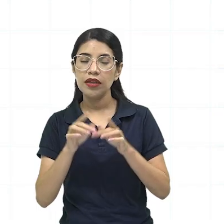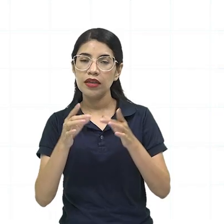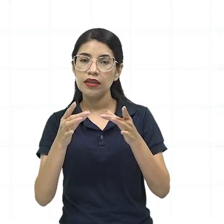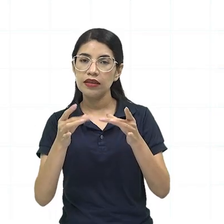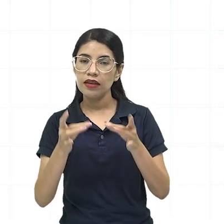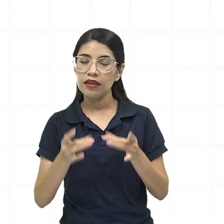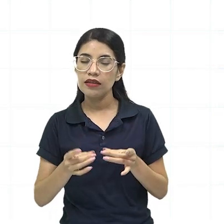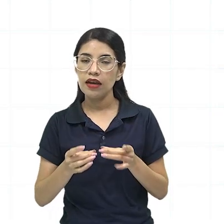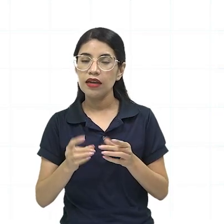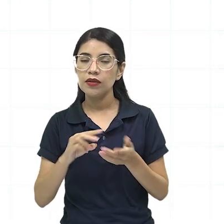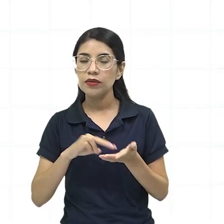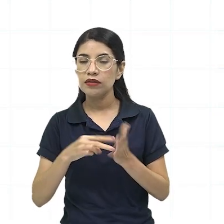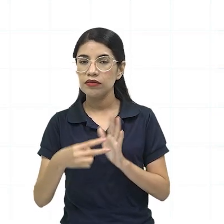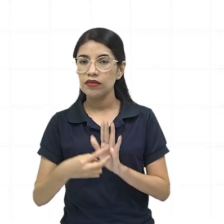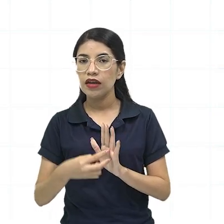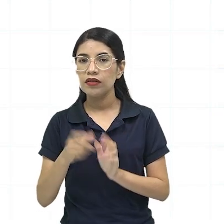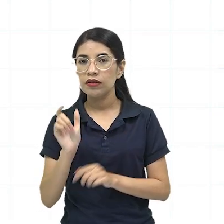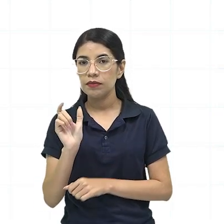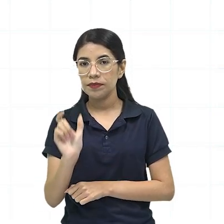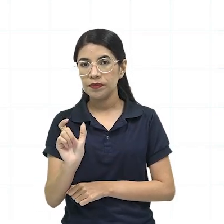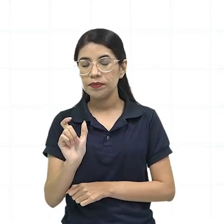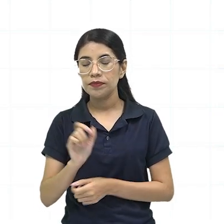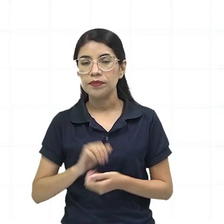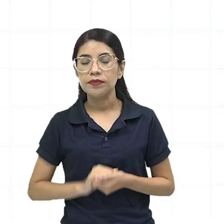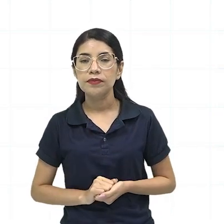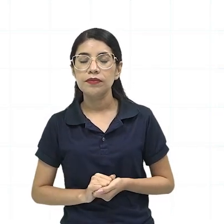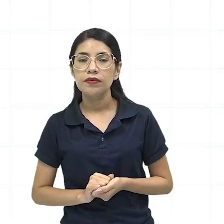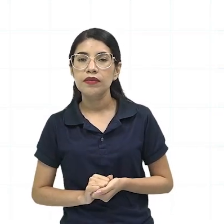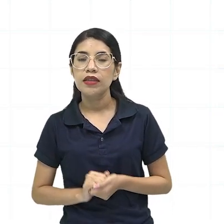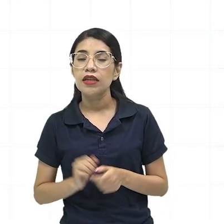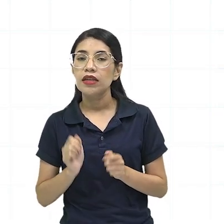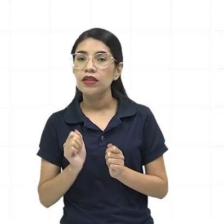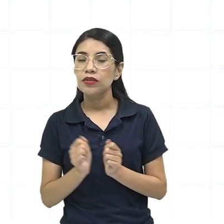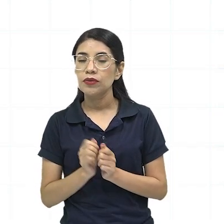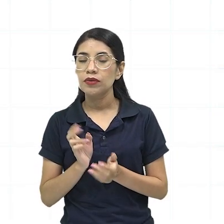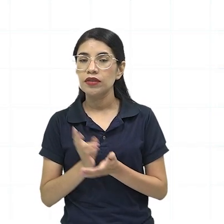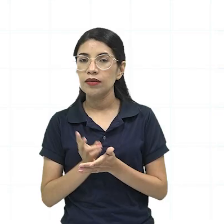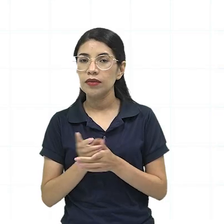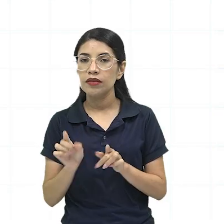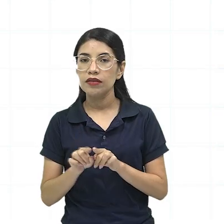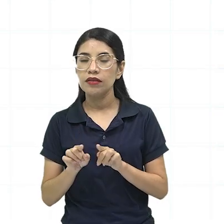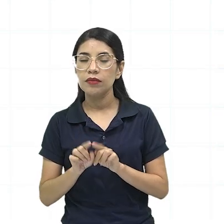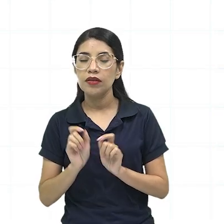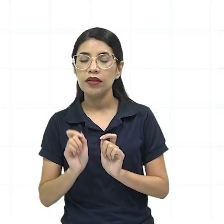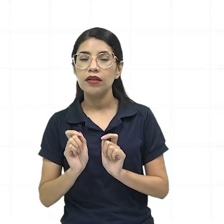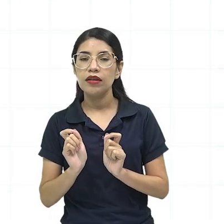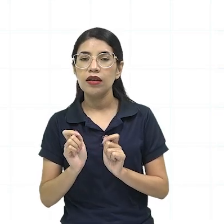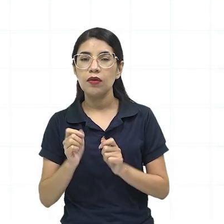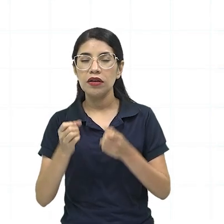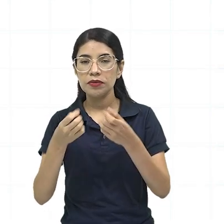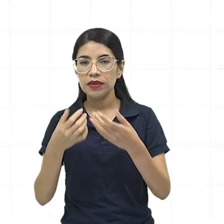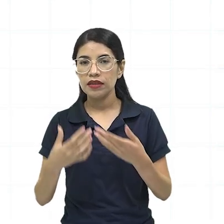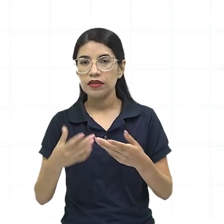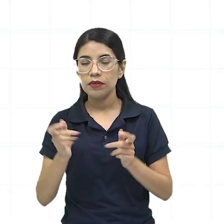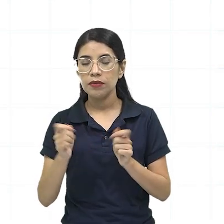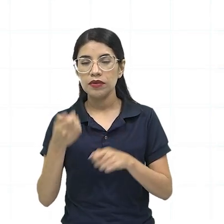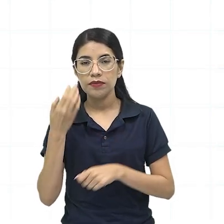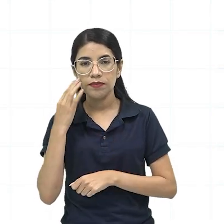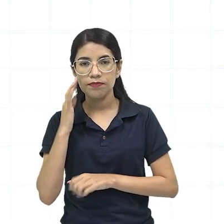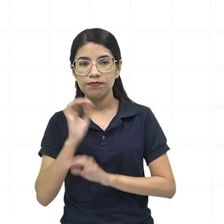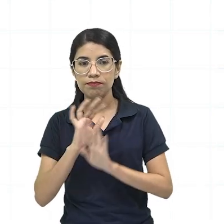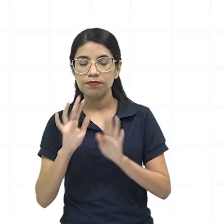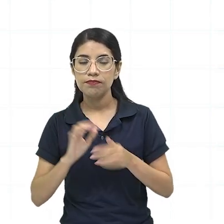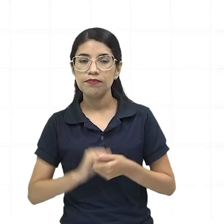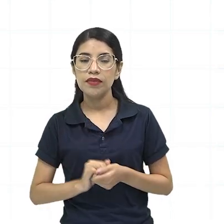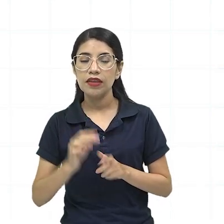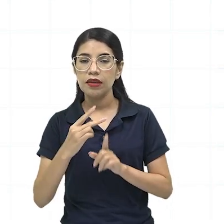essas palavras, esses termos, eles significam, sempre acompanhado de explicações para garantir a compreensão do leitor. Quanto